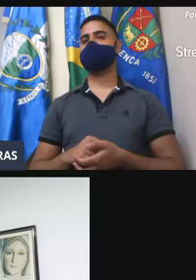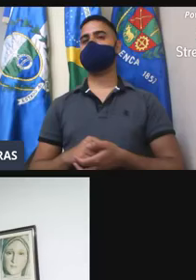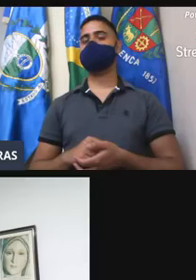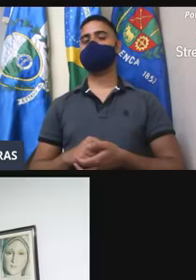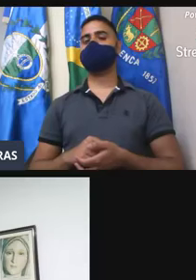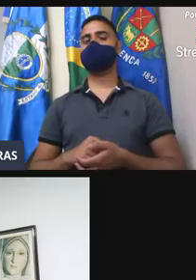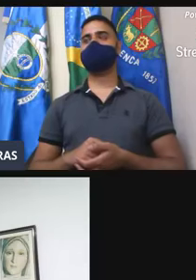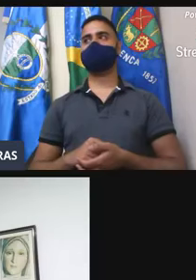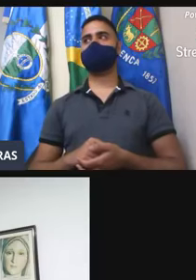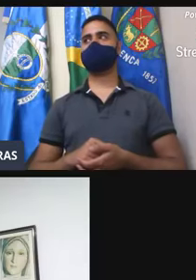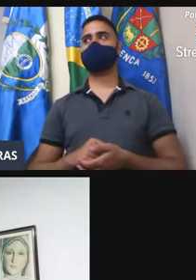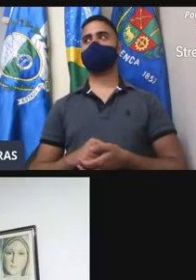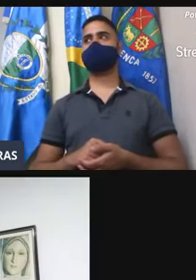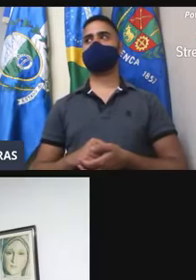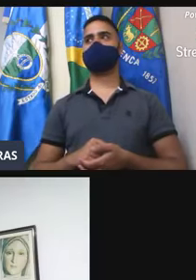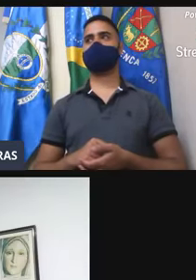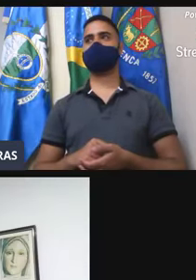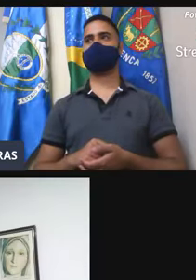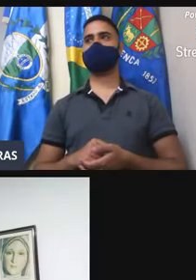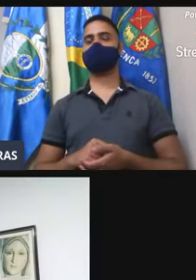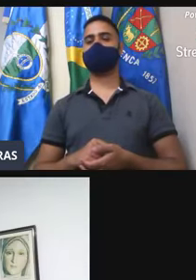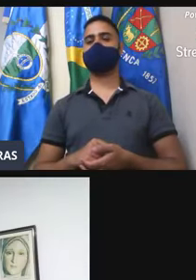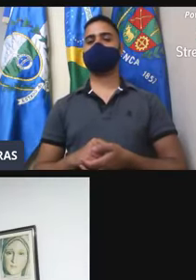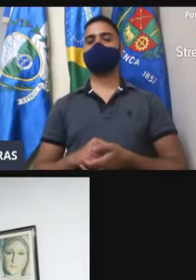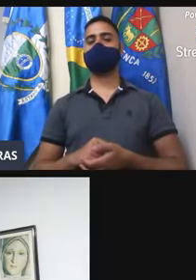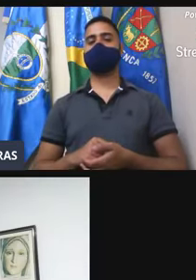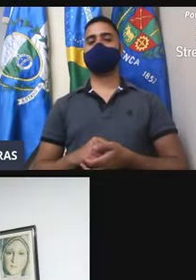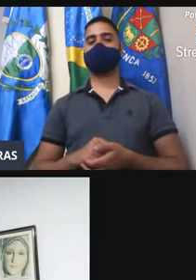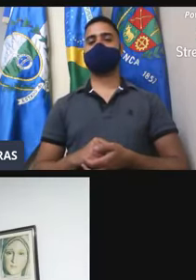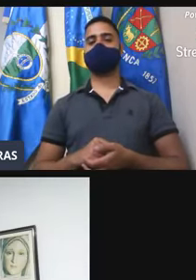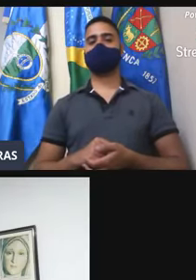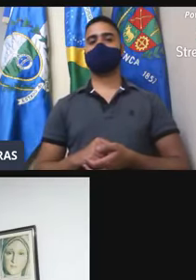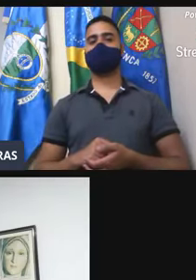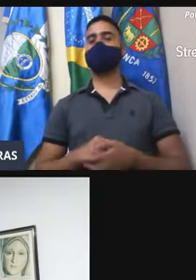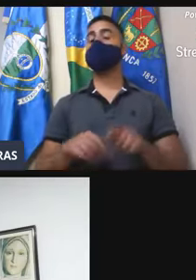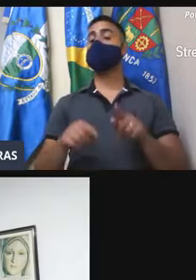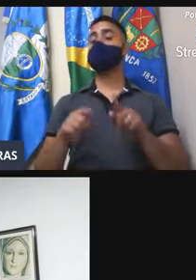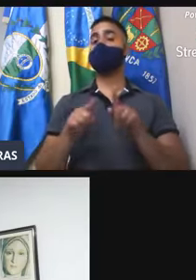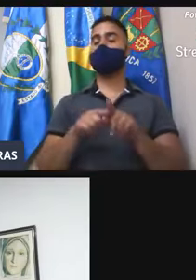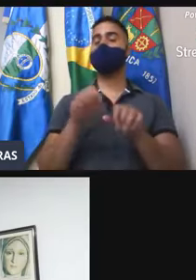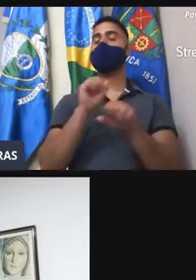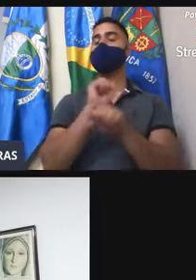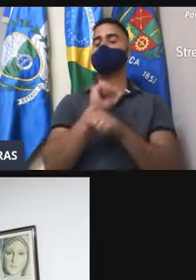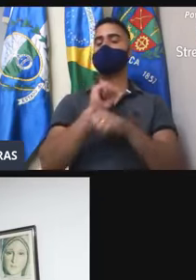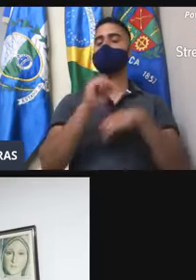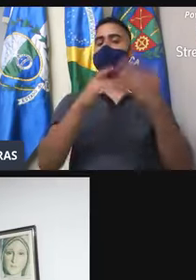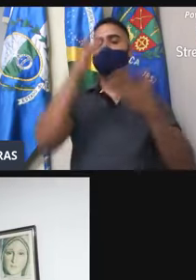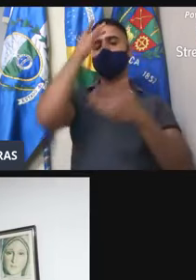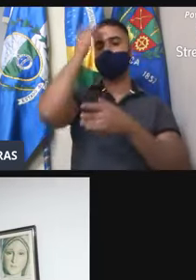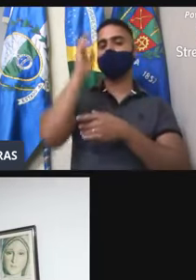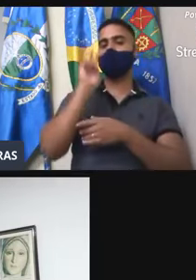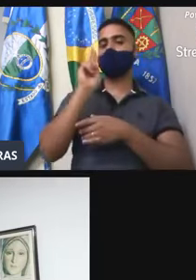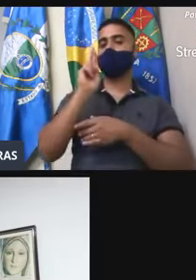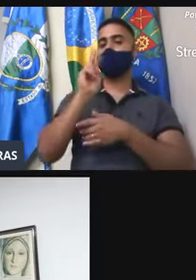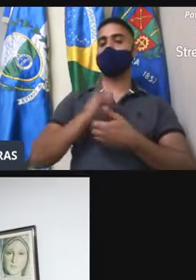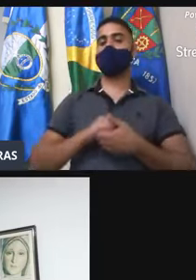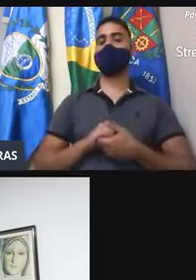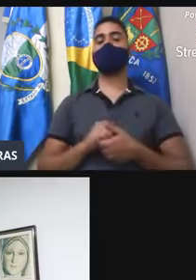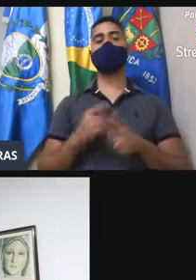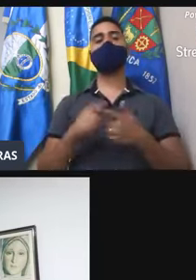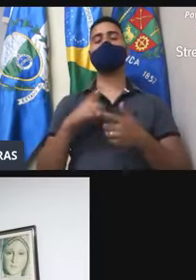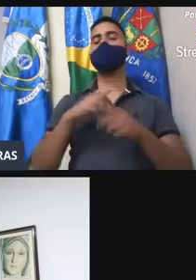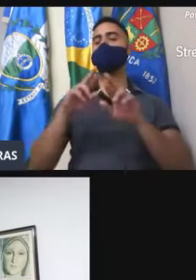Então, eles estão ainda, vão ser elaborados por esse setor competente, tá? Porque houve